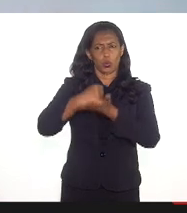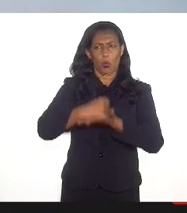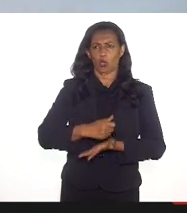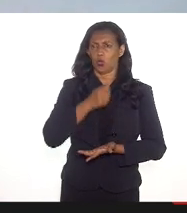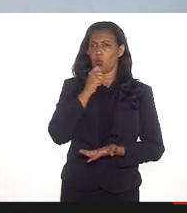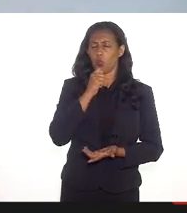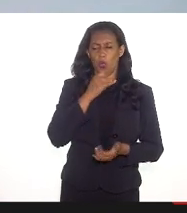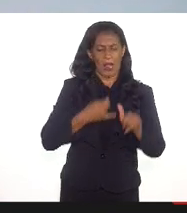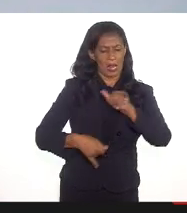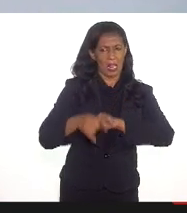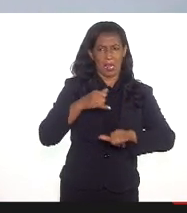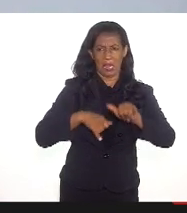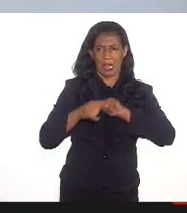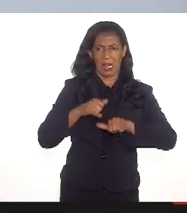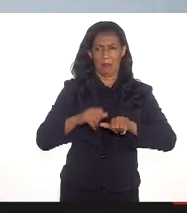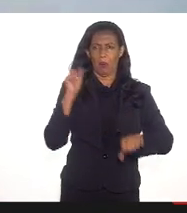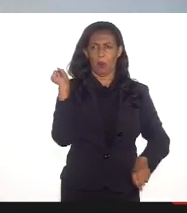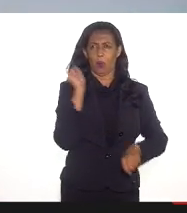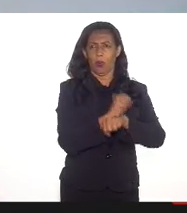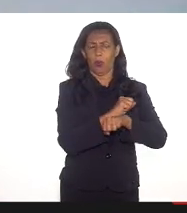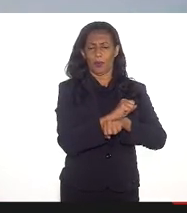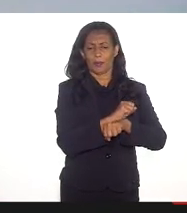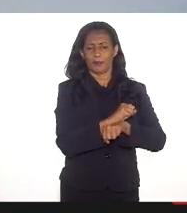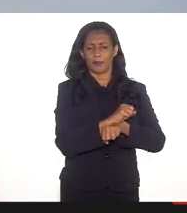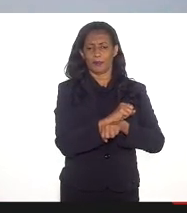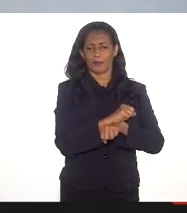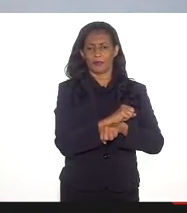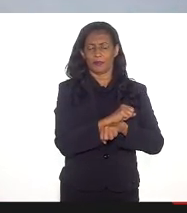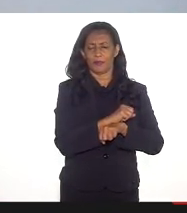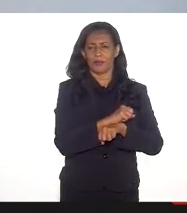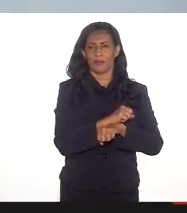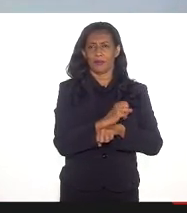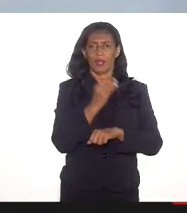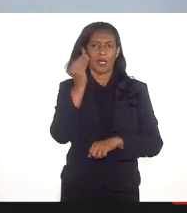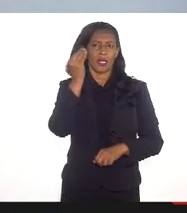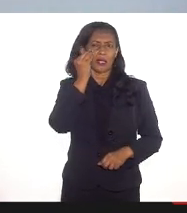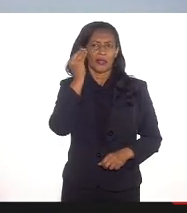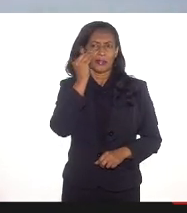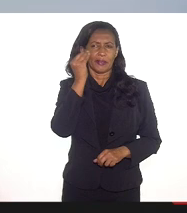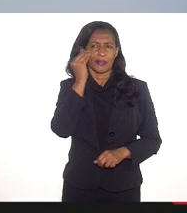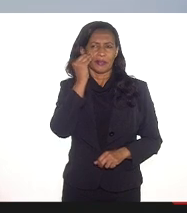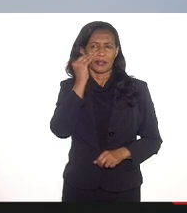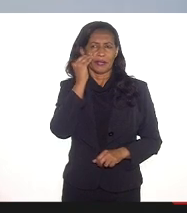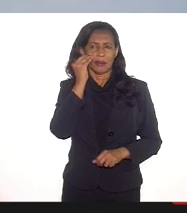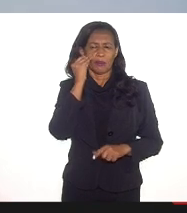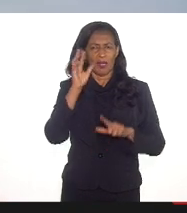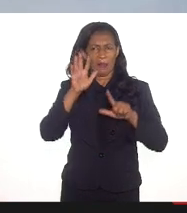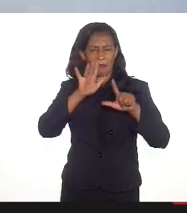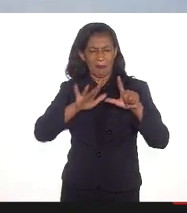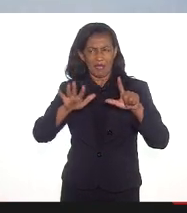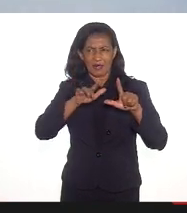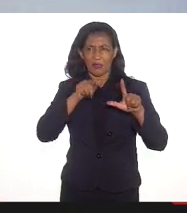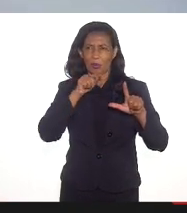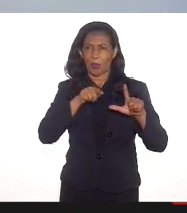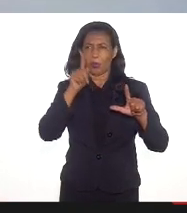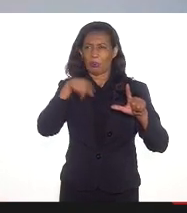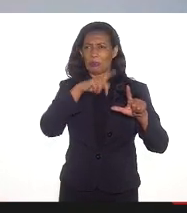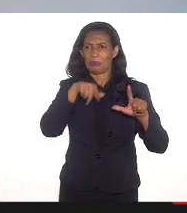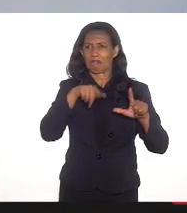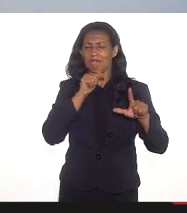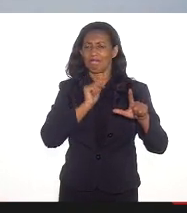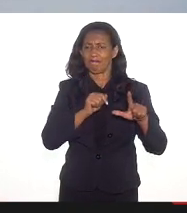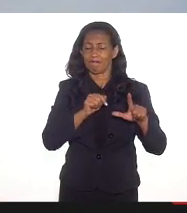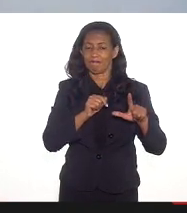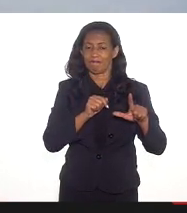unidades, laboratório estava congelado, as perspectivas de botar uma plataforma que funcionasse também não estavam,